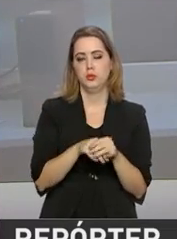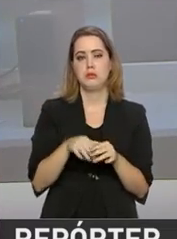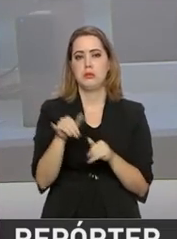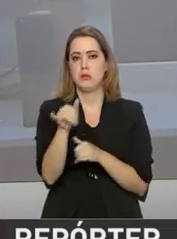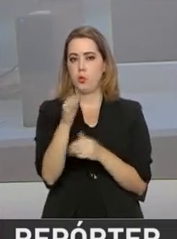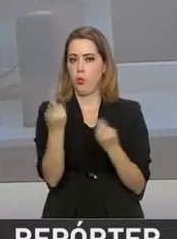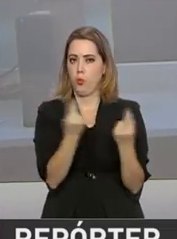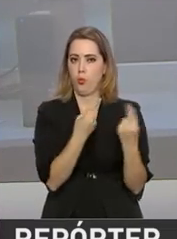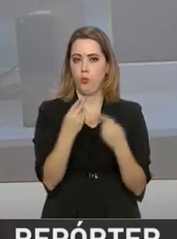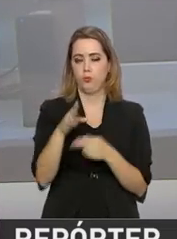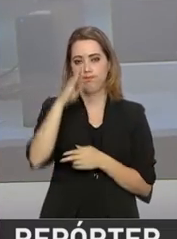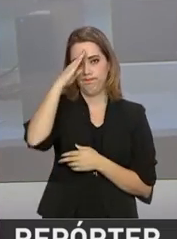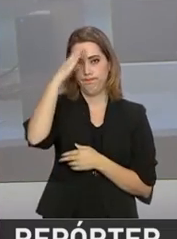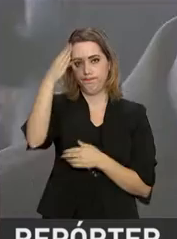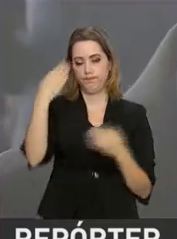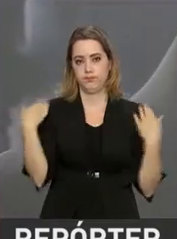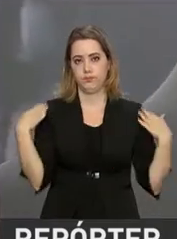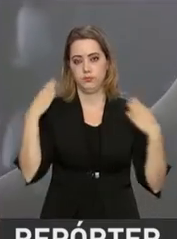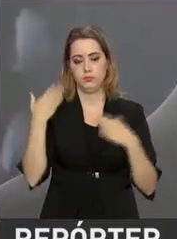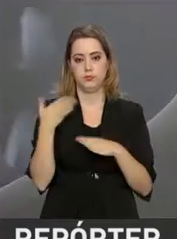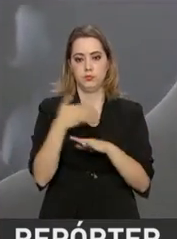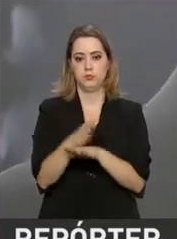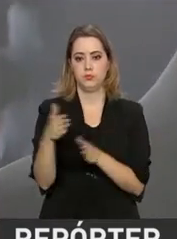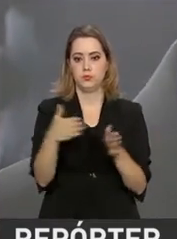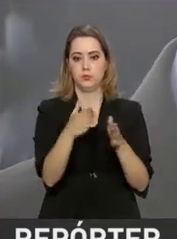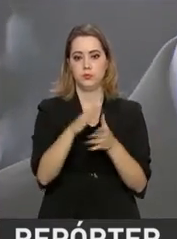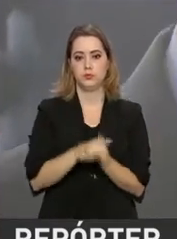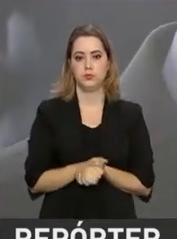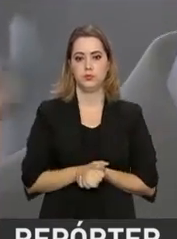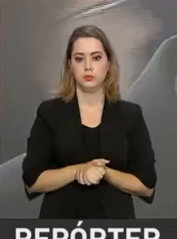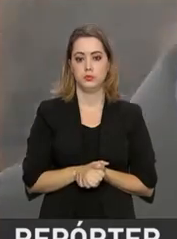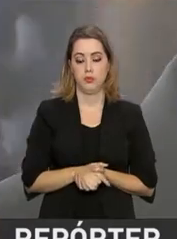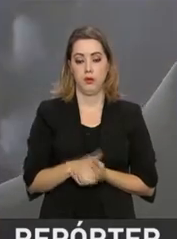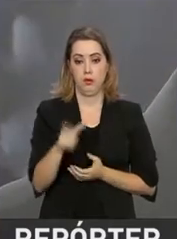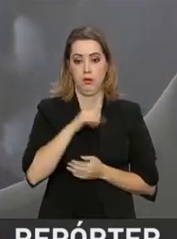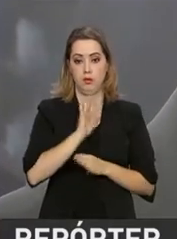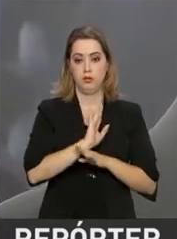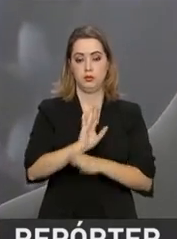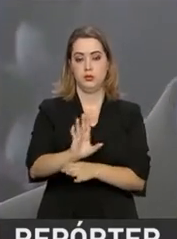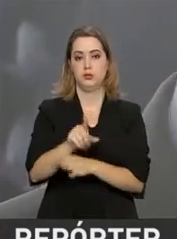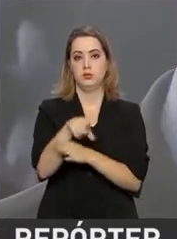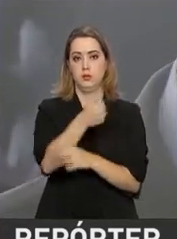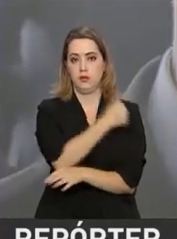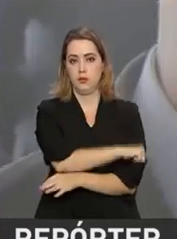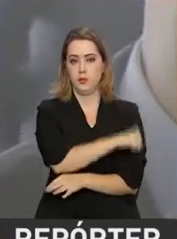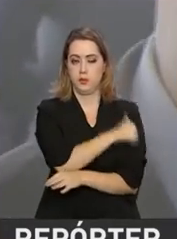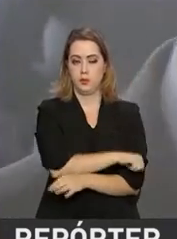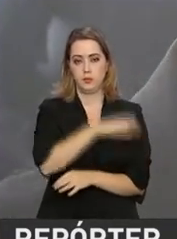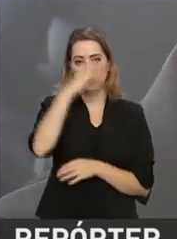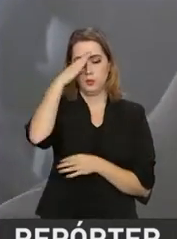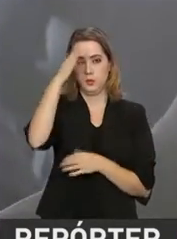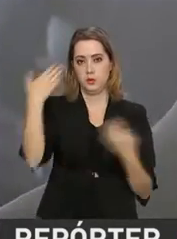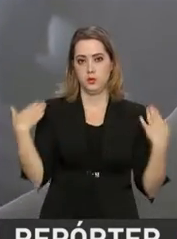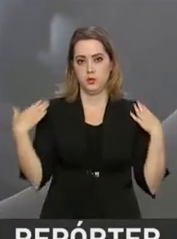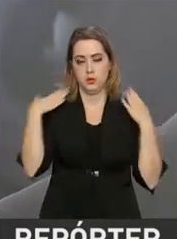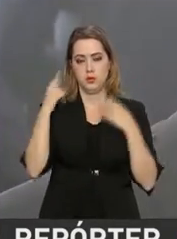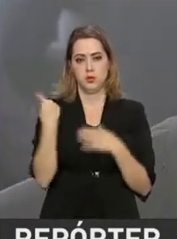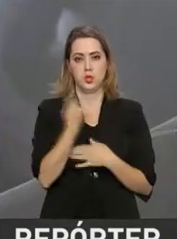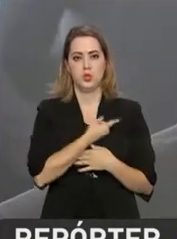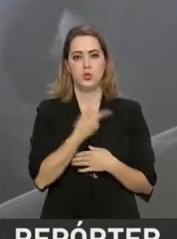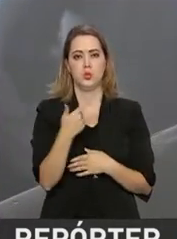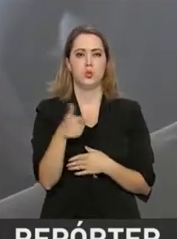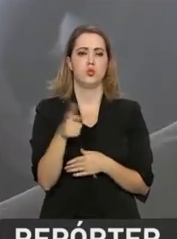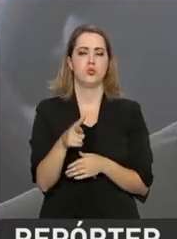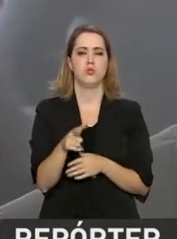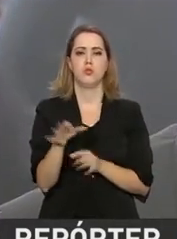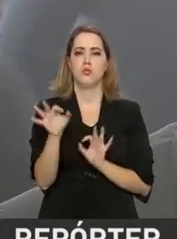reforçar o policiamento houve o apoio no rio de janeiro principalmente também na força nacional é nós não tivermos